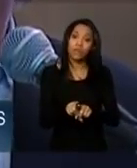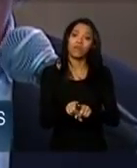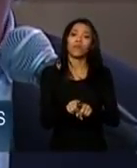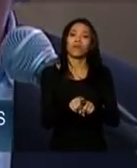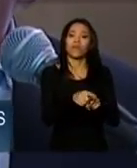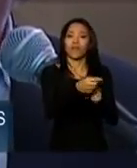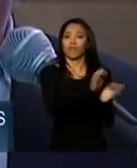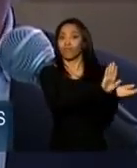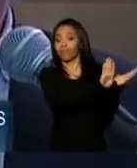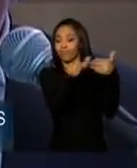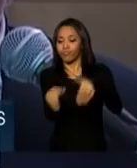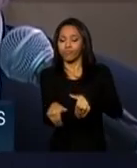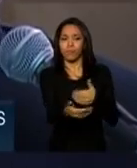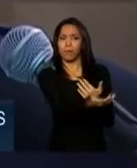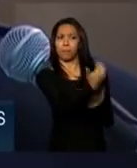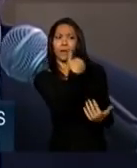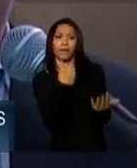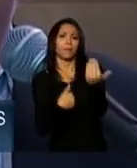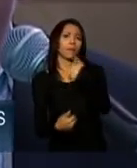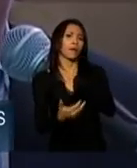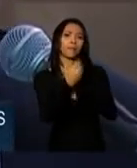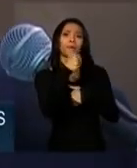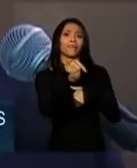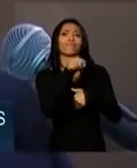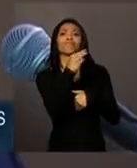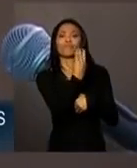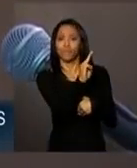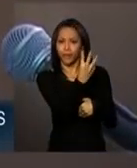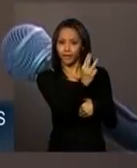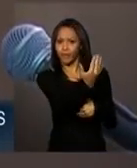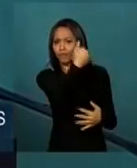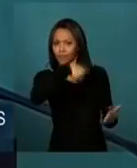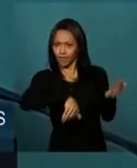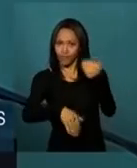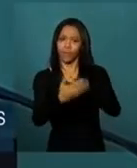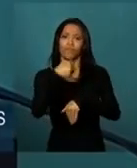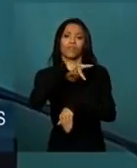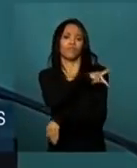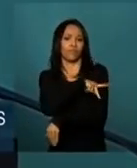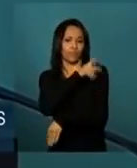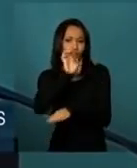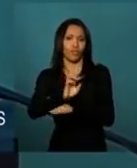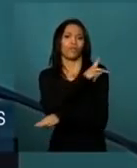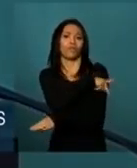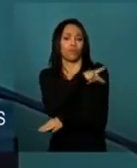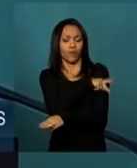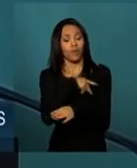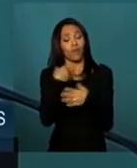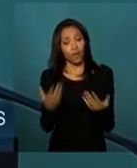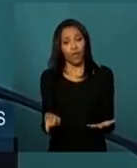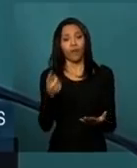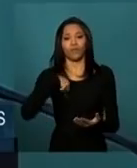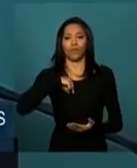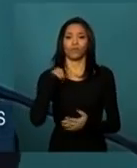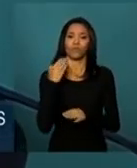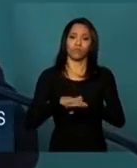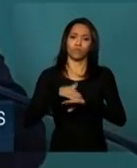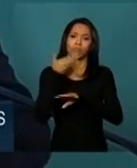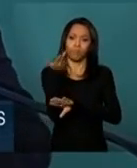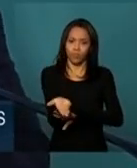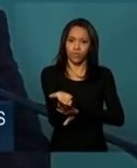atende a banda oriental do Maranhão. Esses são os nossos pedidos, a nossa